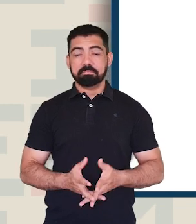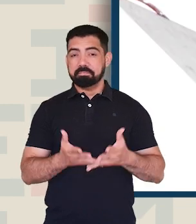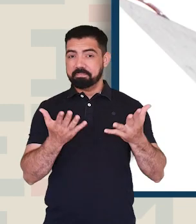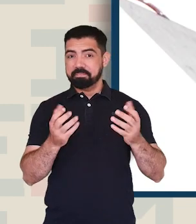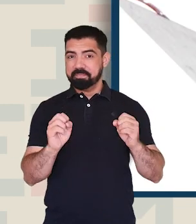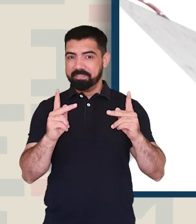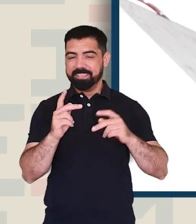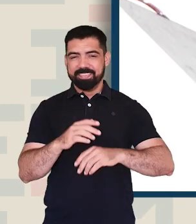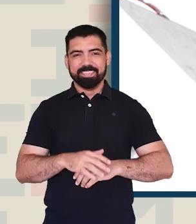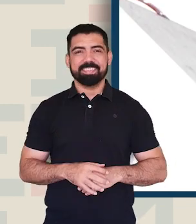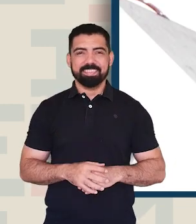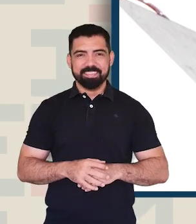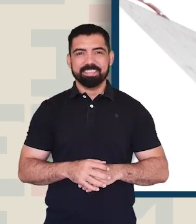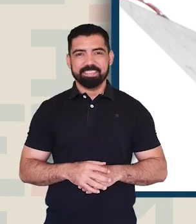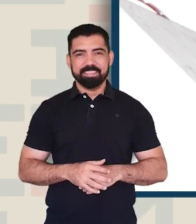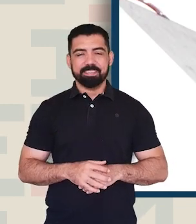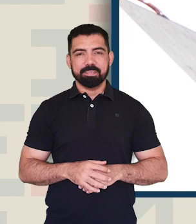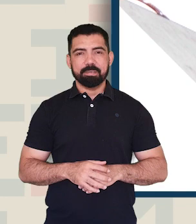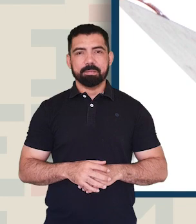Ok?